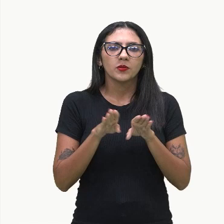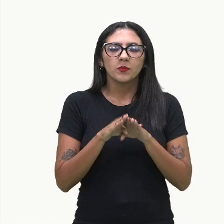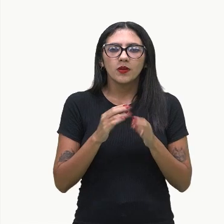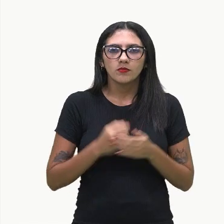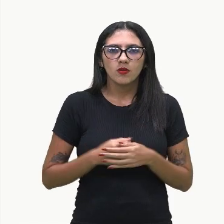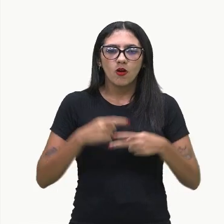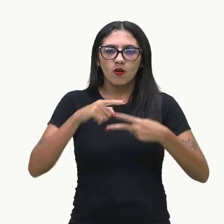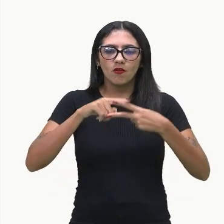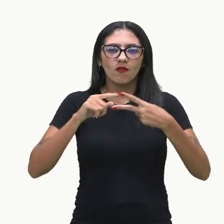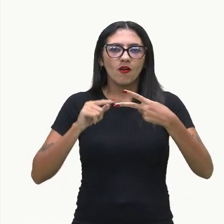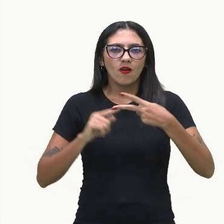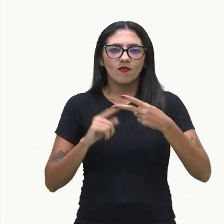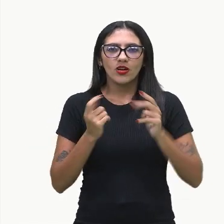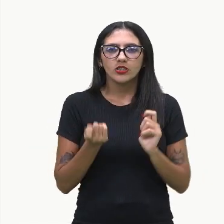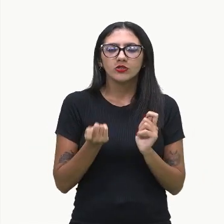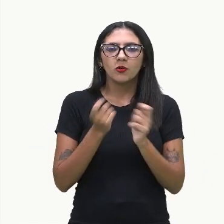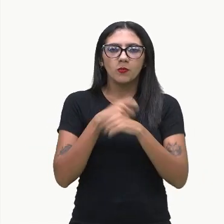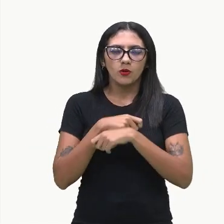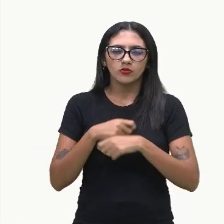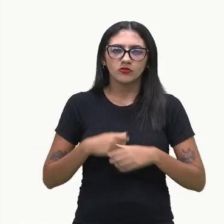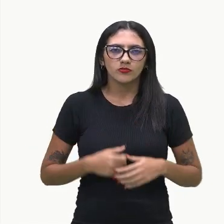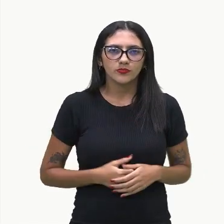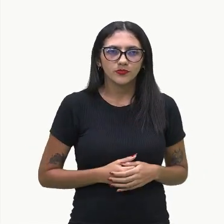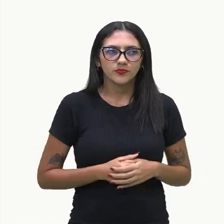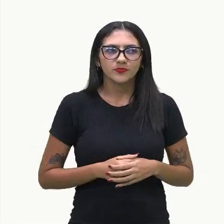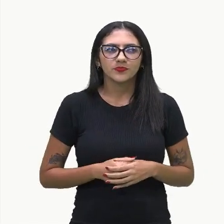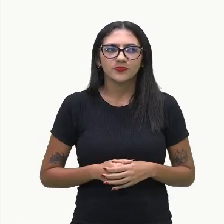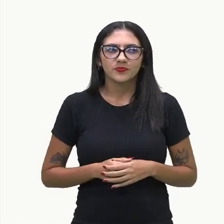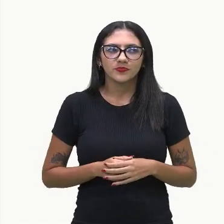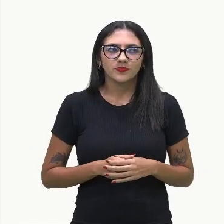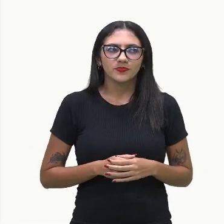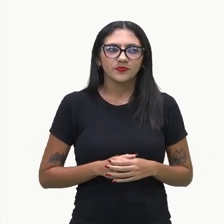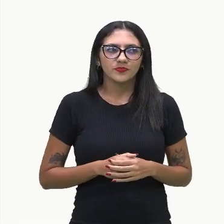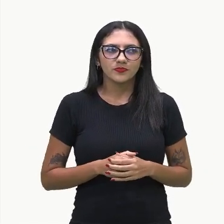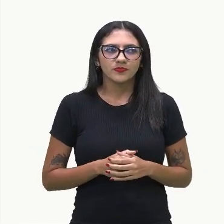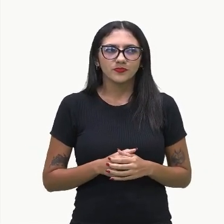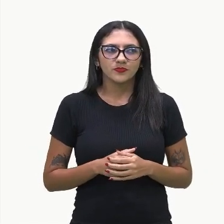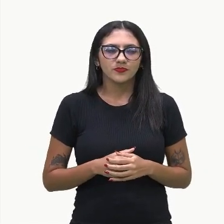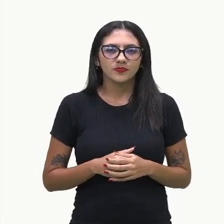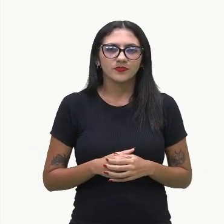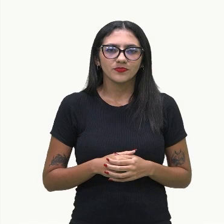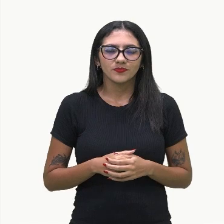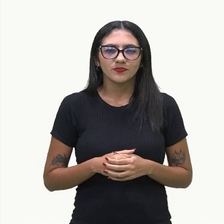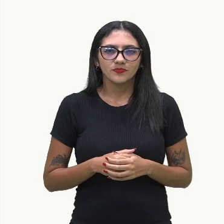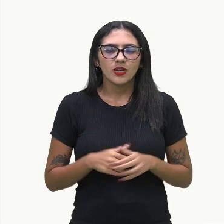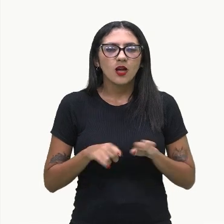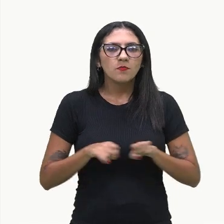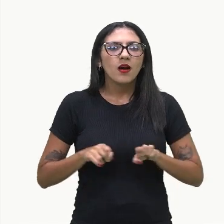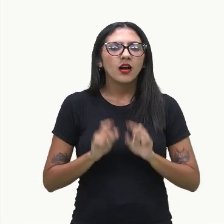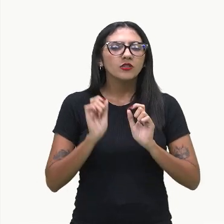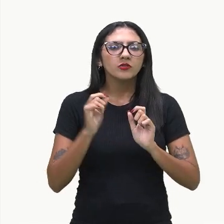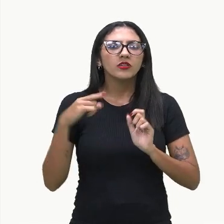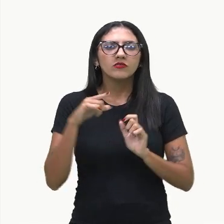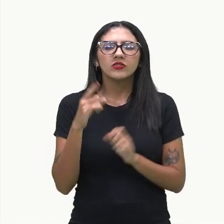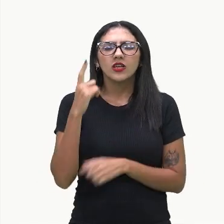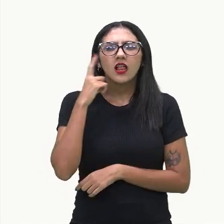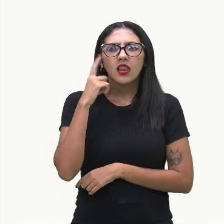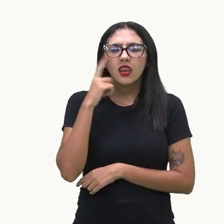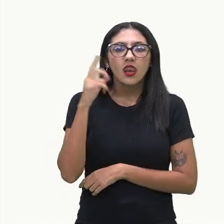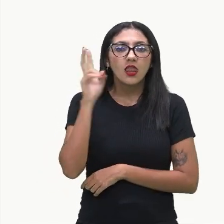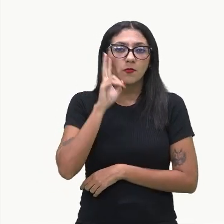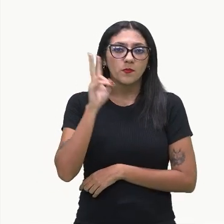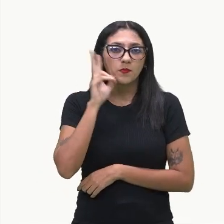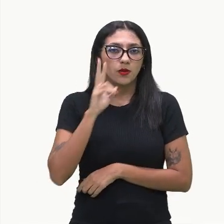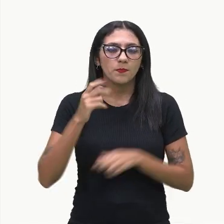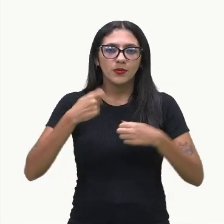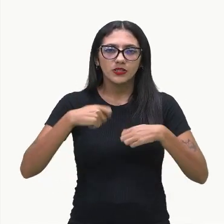pelo vértice ou OPV. Tudo bem? Mas o que vale aqui lembrar você, todas as vezes